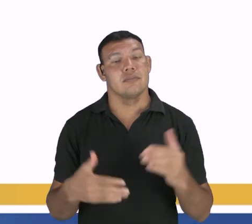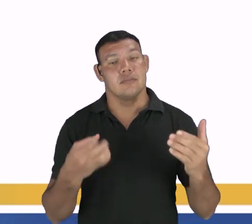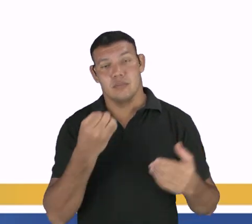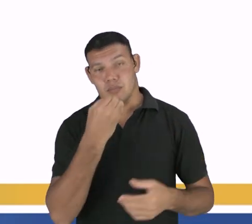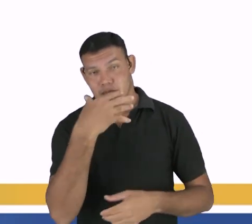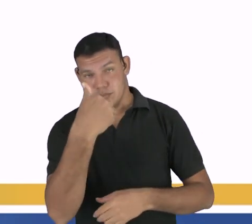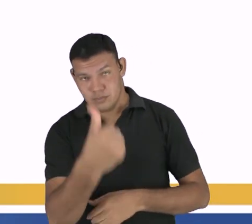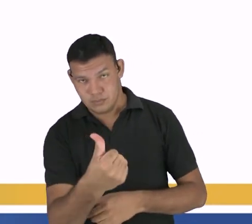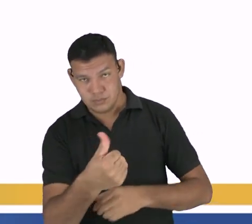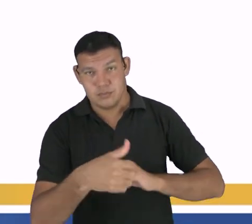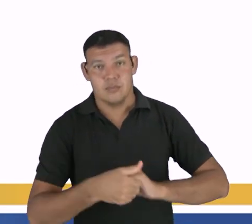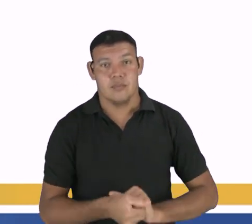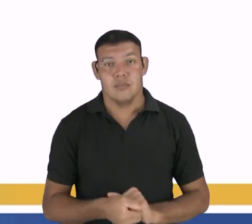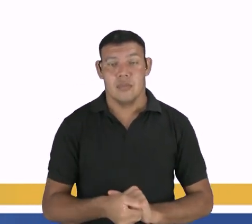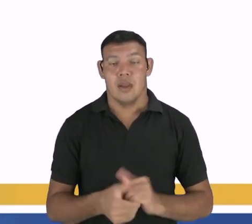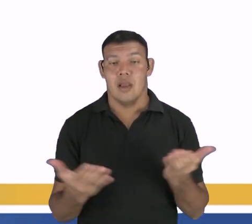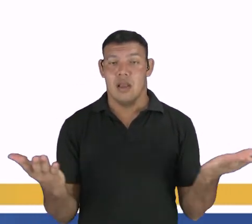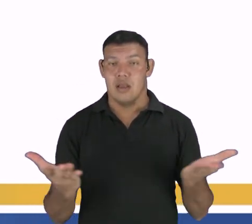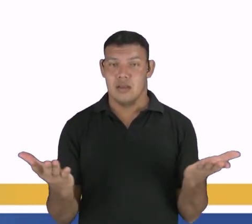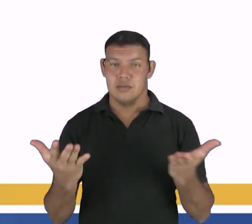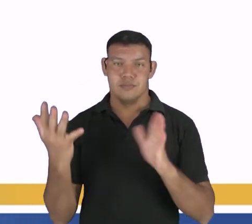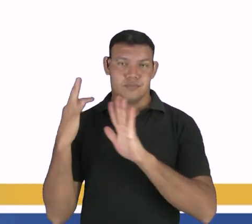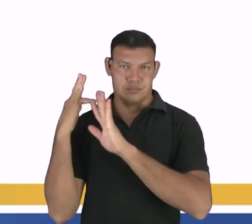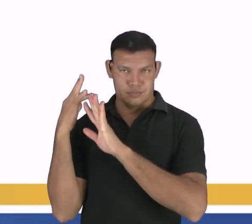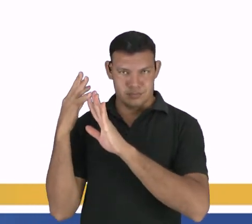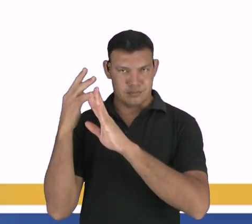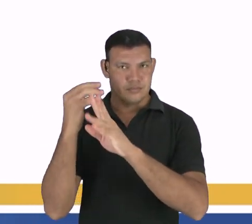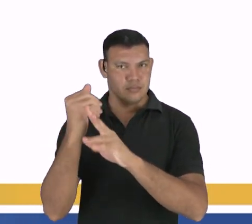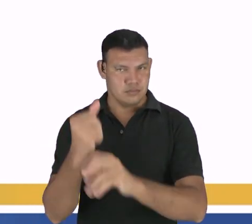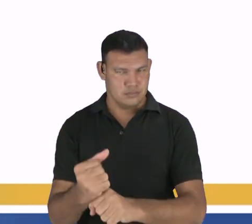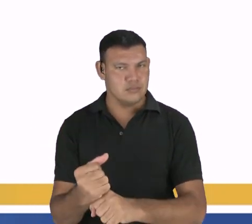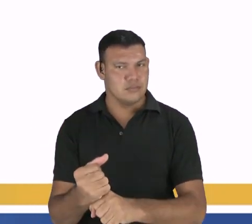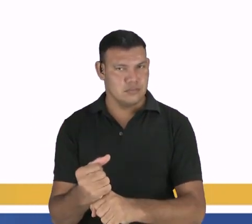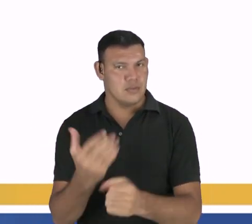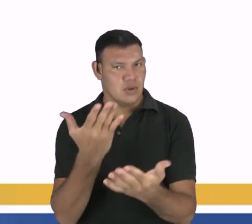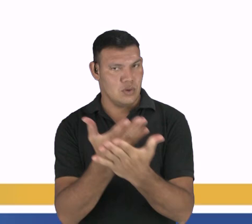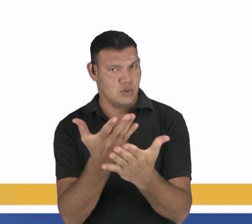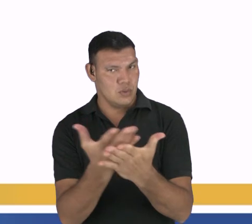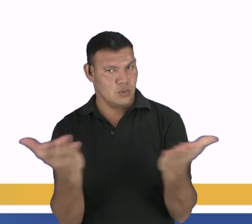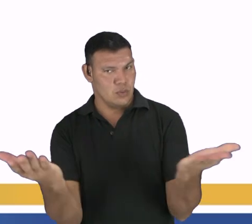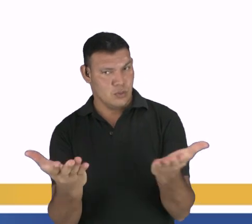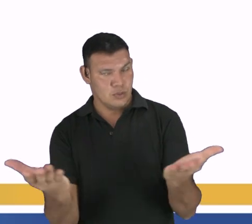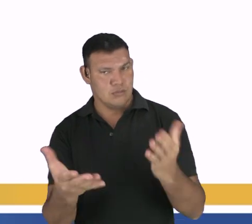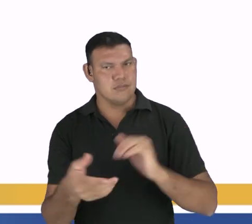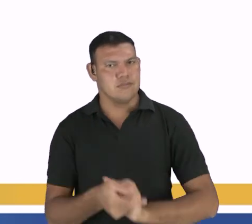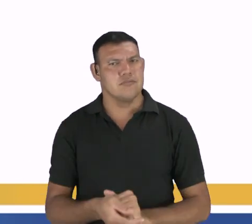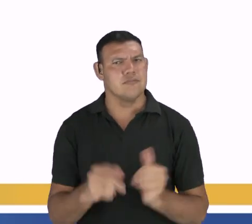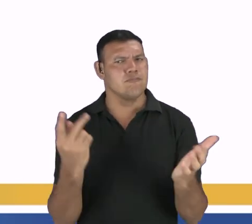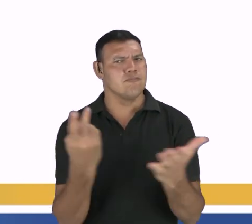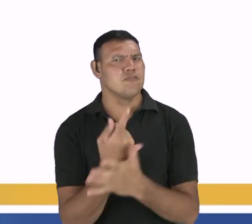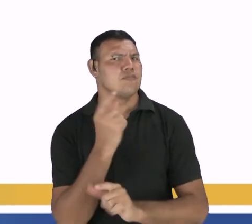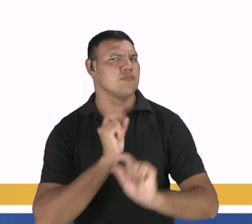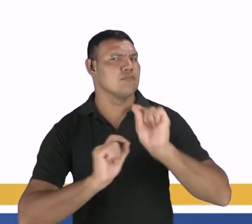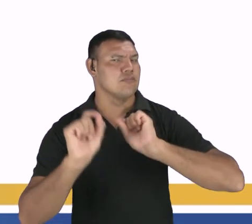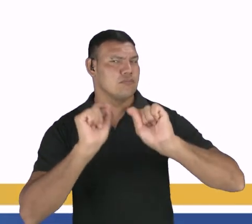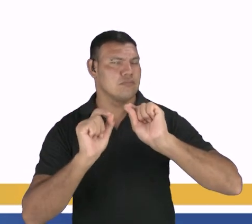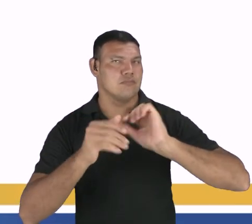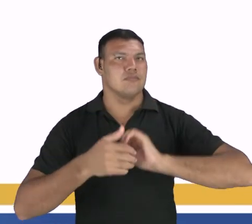Muito bem, então vamos revisar, né, um pouquinho aí da nossa aula para entender o que aconteceu na nossa aula de